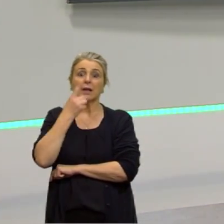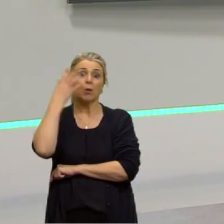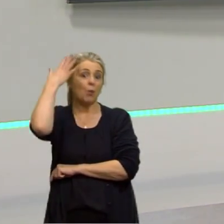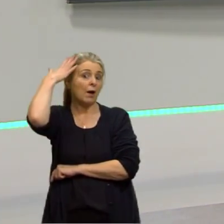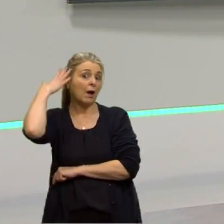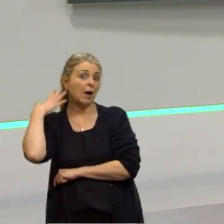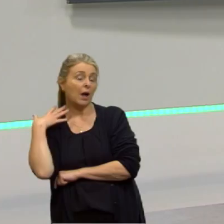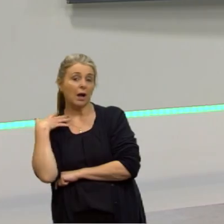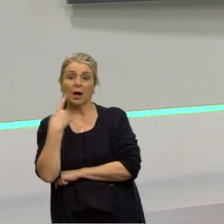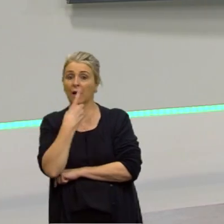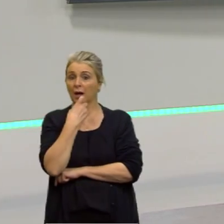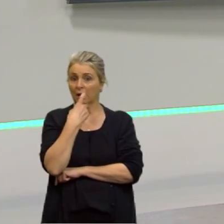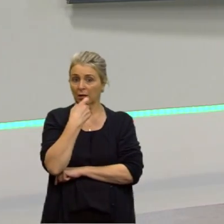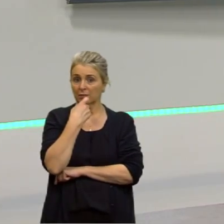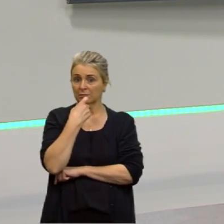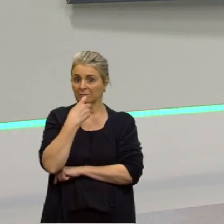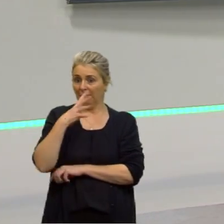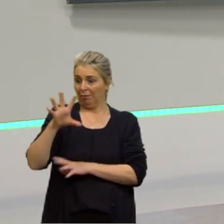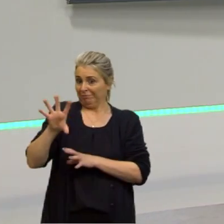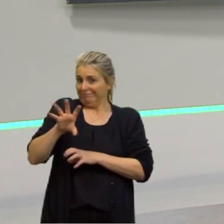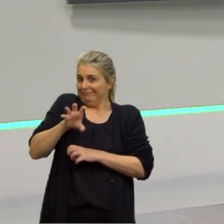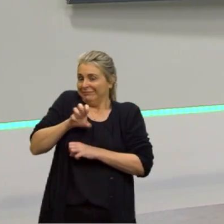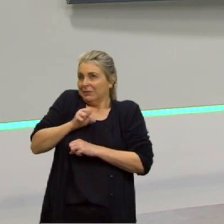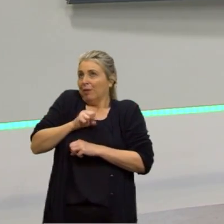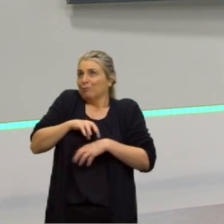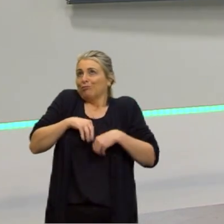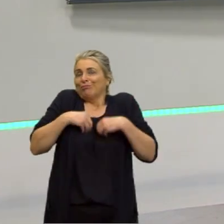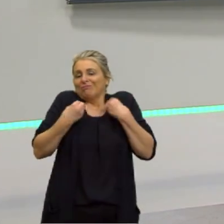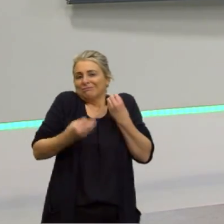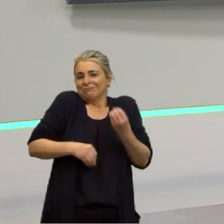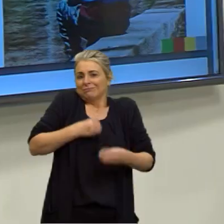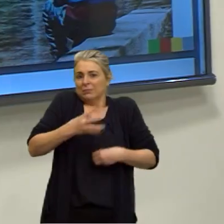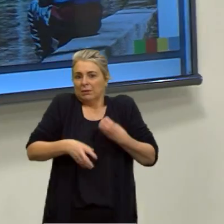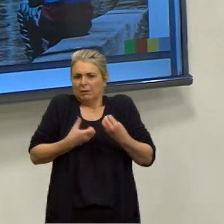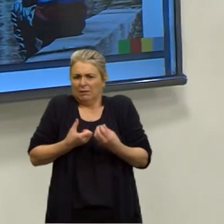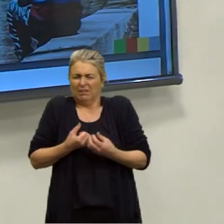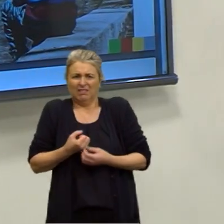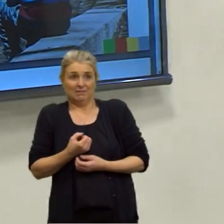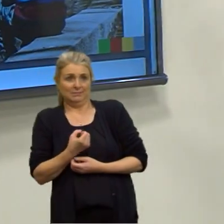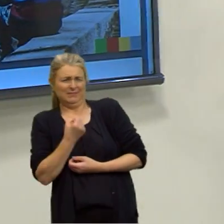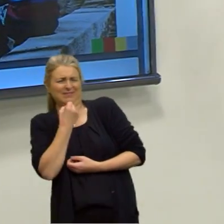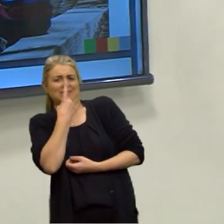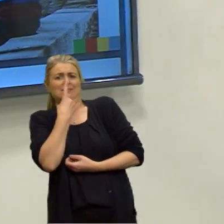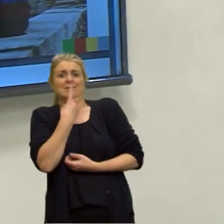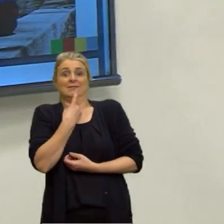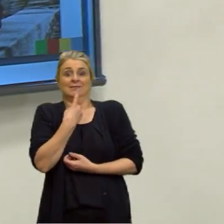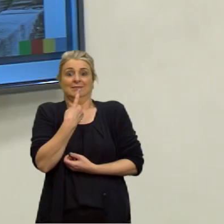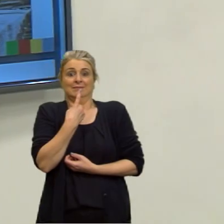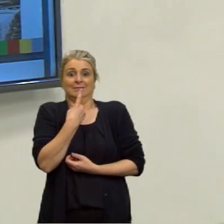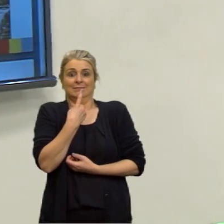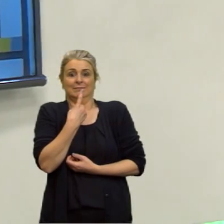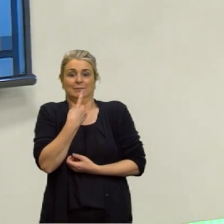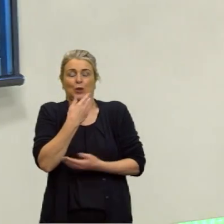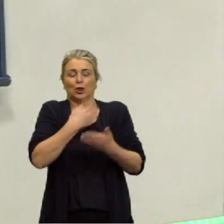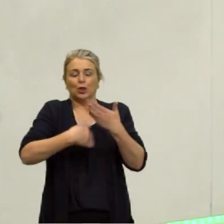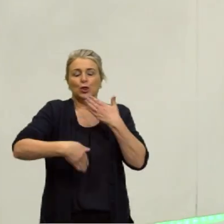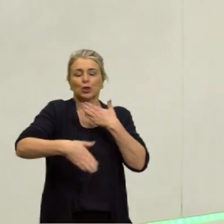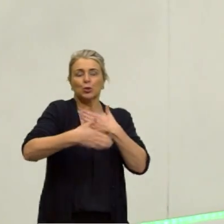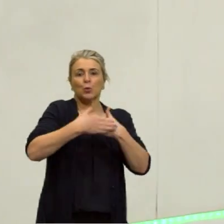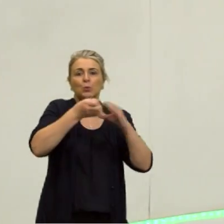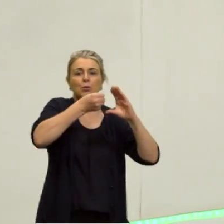que ela é atraente eu posso dizer que ela é misteriosa tudo isso que dá